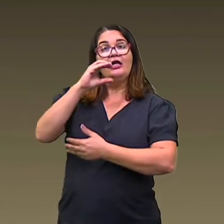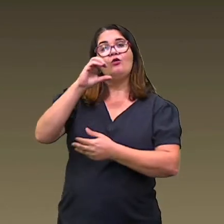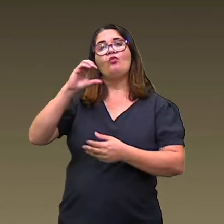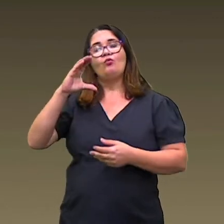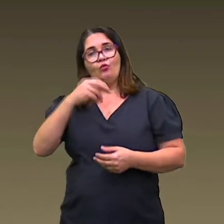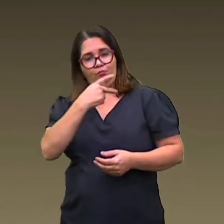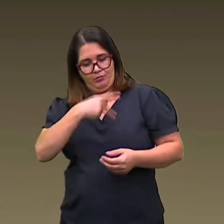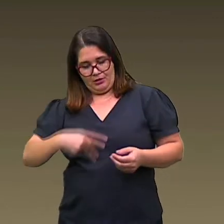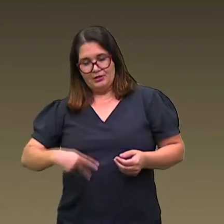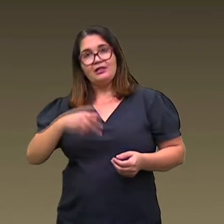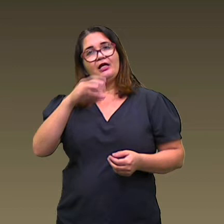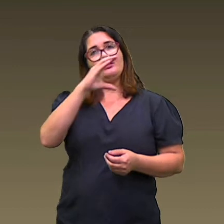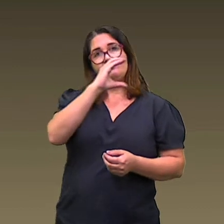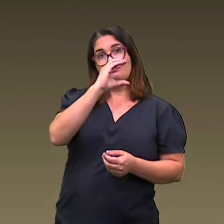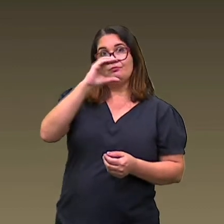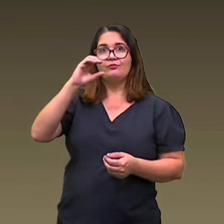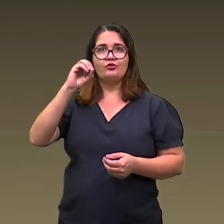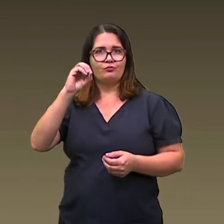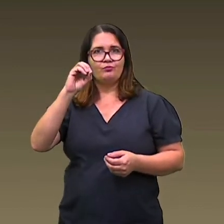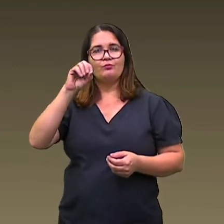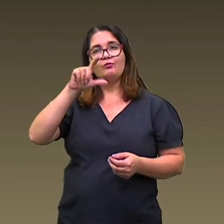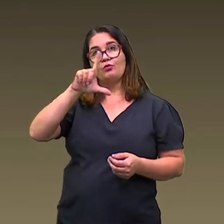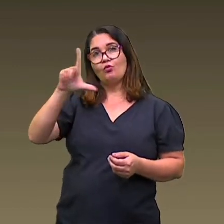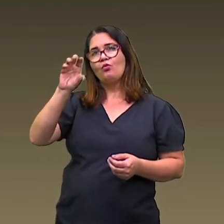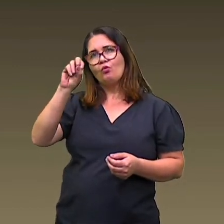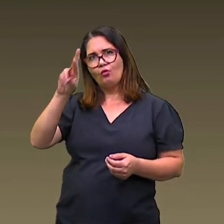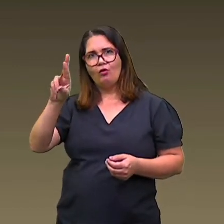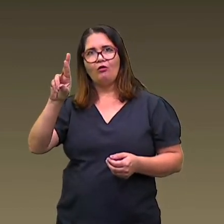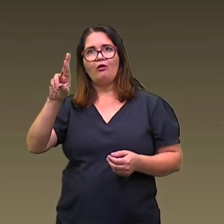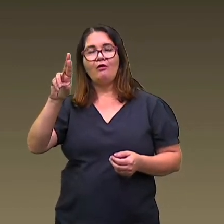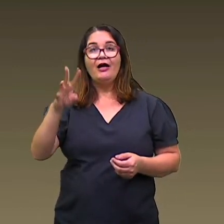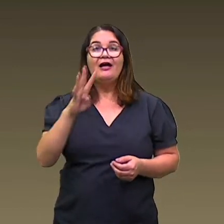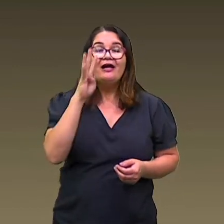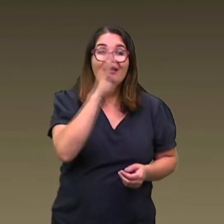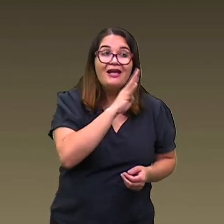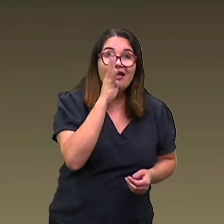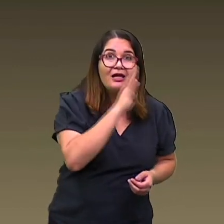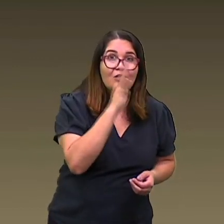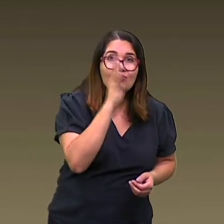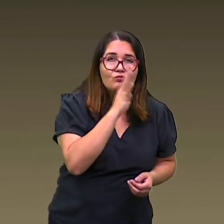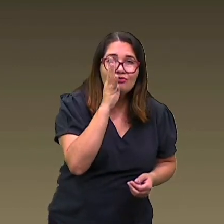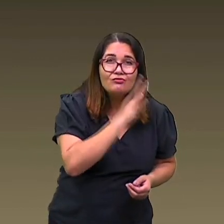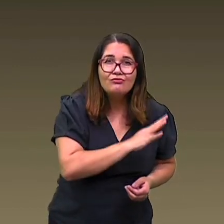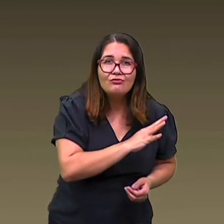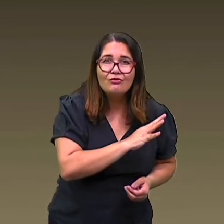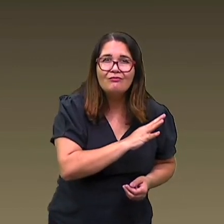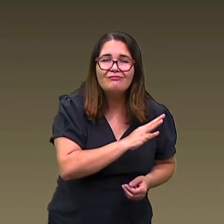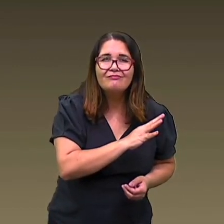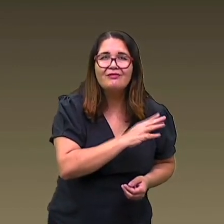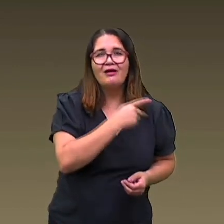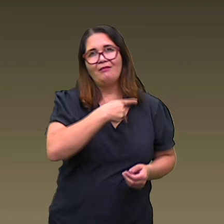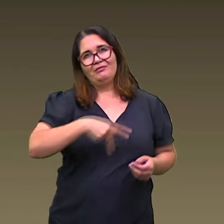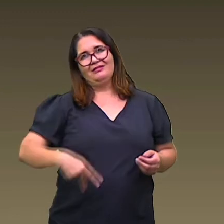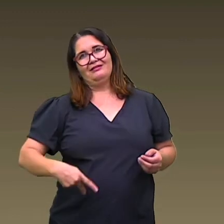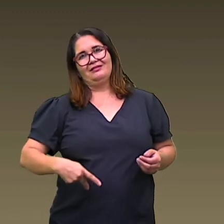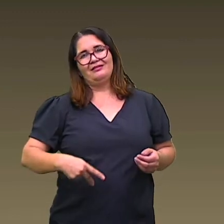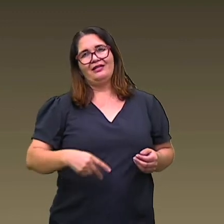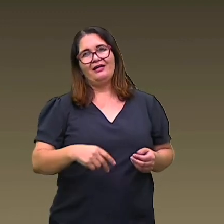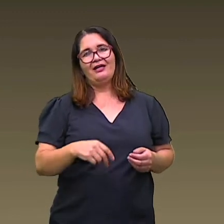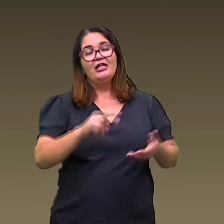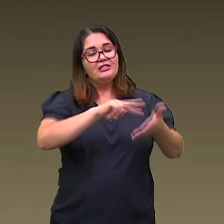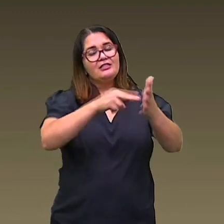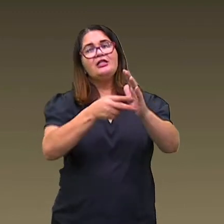o processo. Então, o julgamento continuou, tá? Ele teve todas as